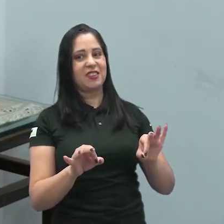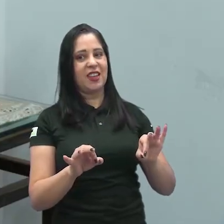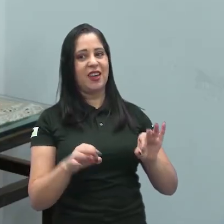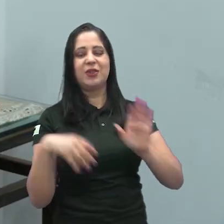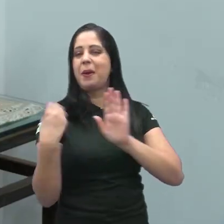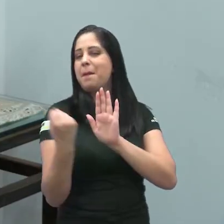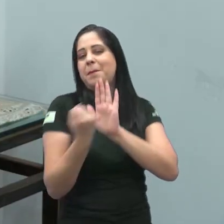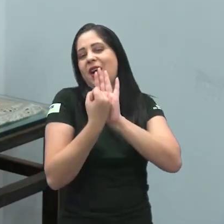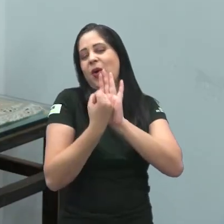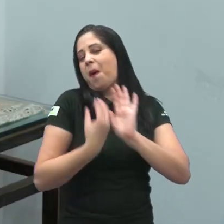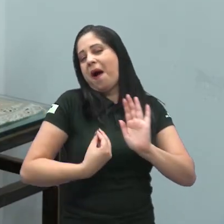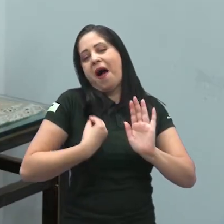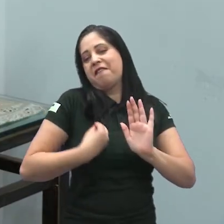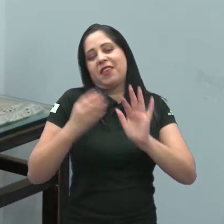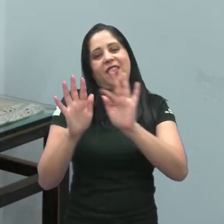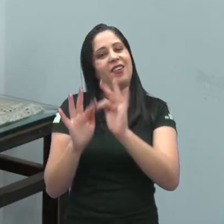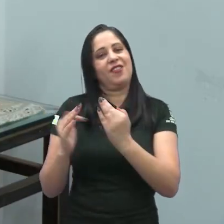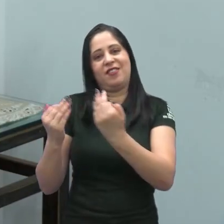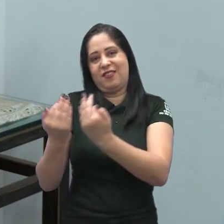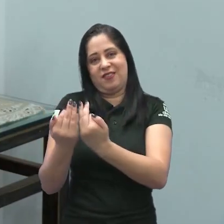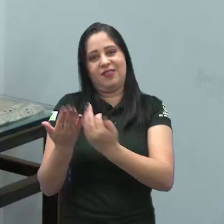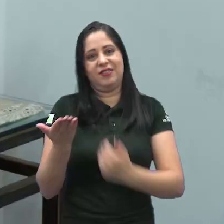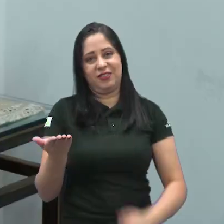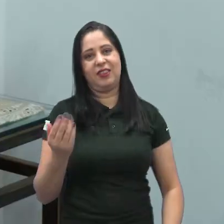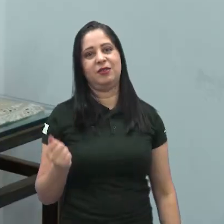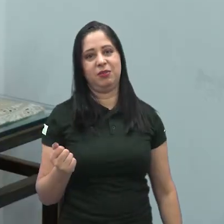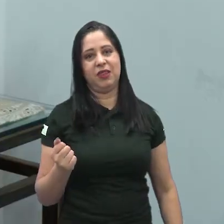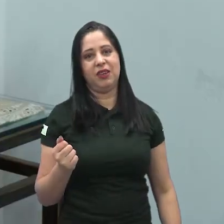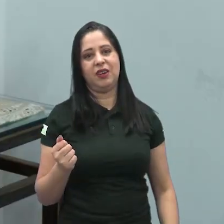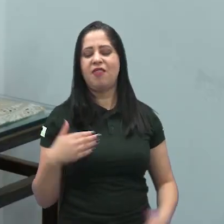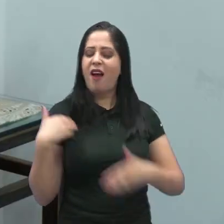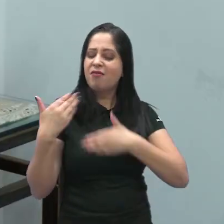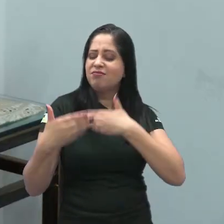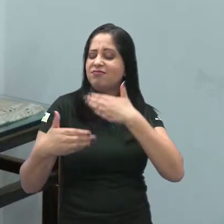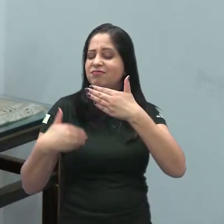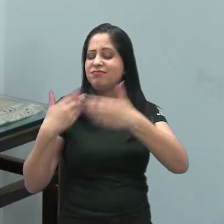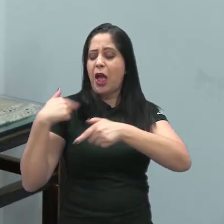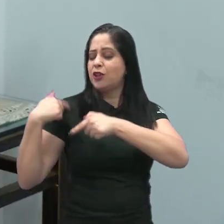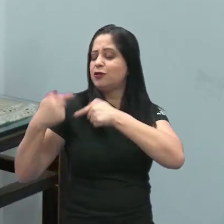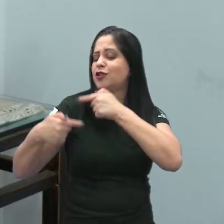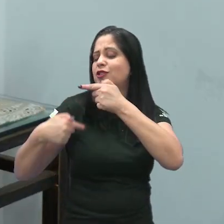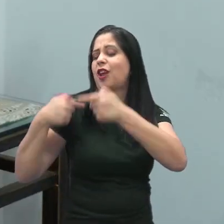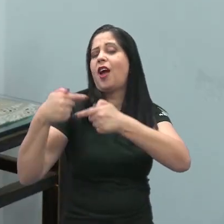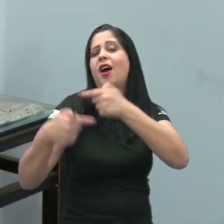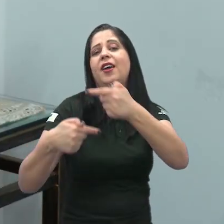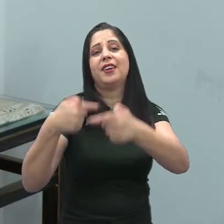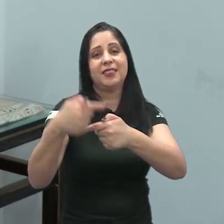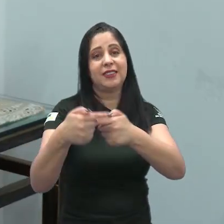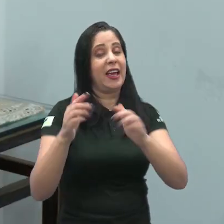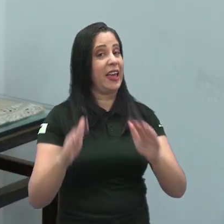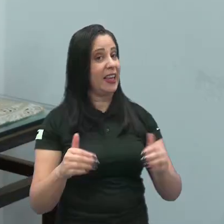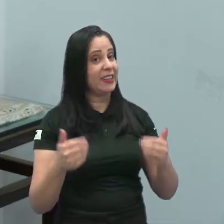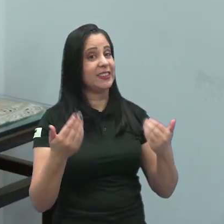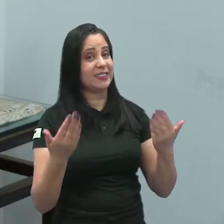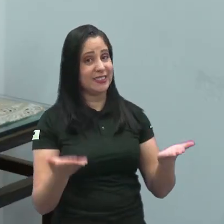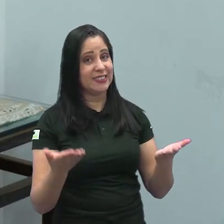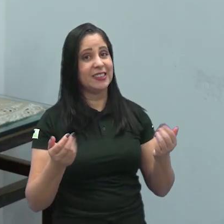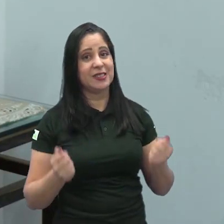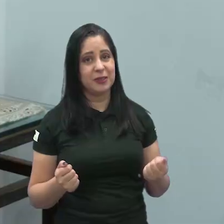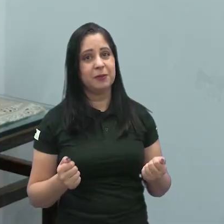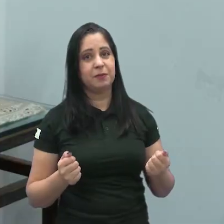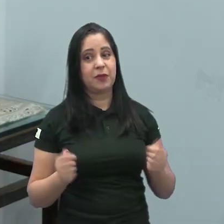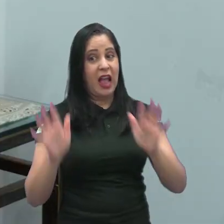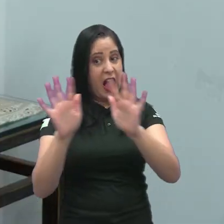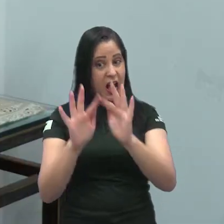marquinha ali na vida daquela família, né? E que isso vai perpetuar por gerações e gerações. Então,